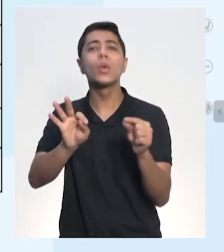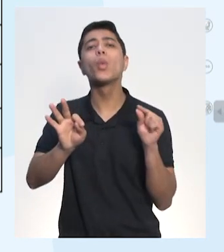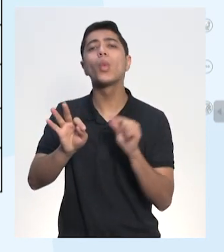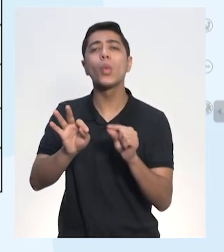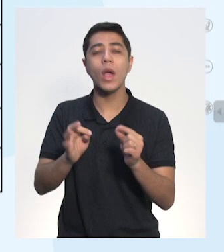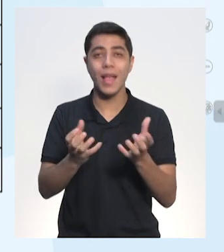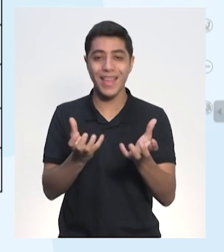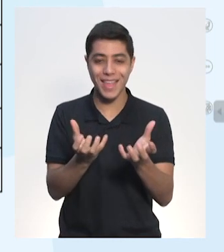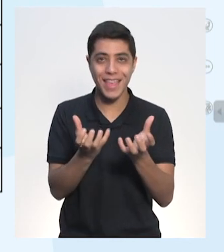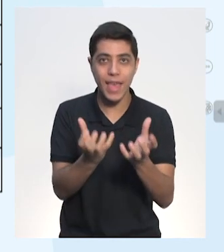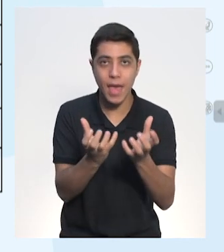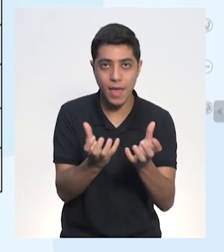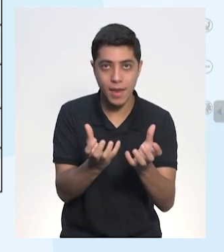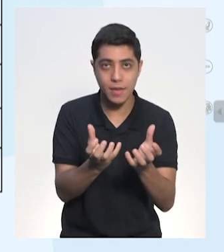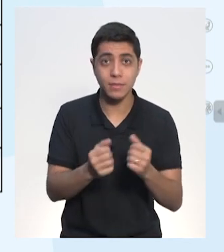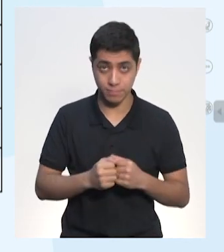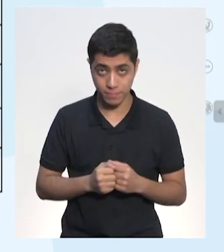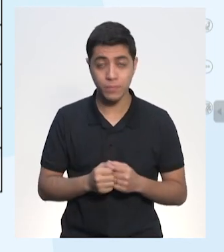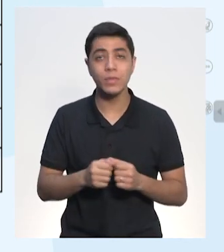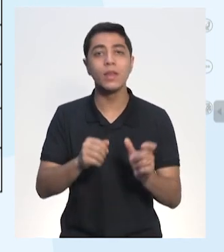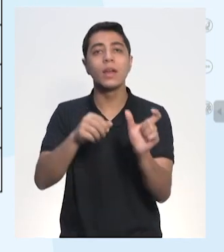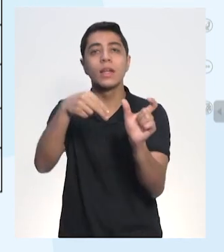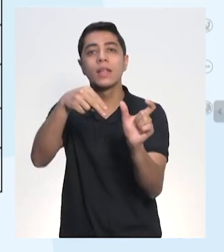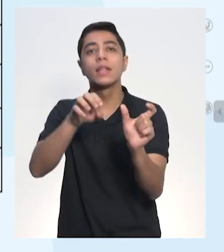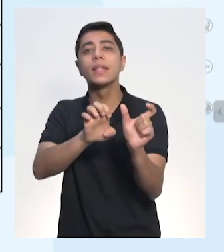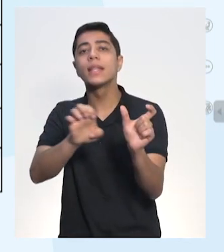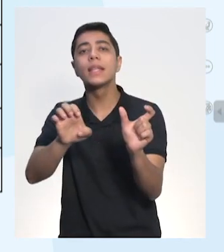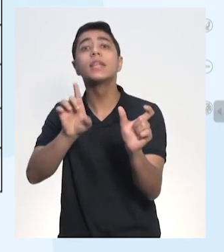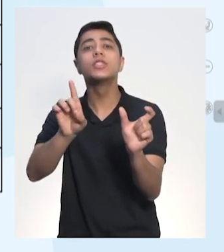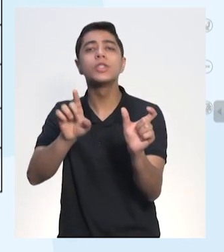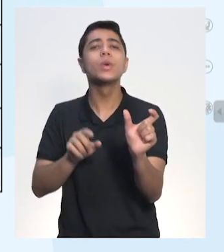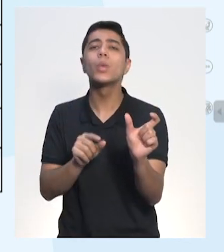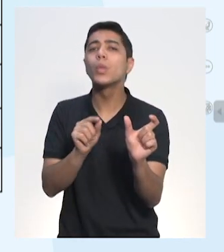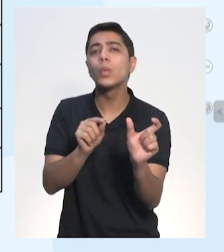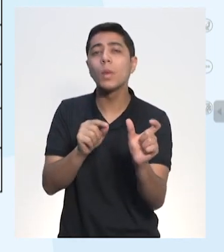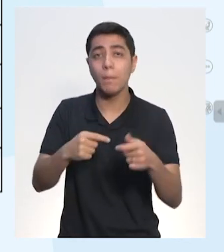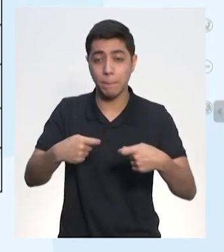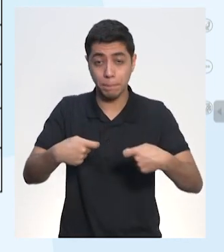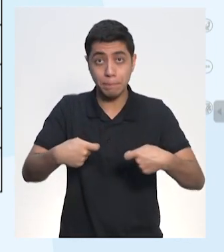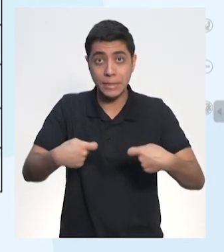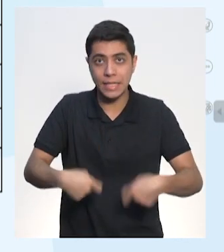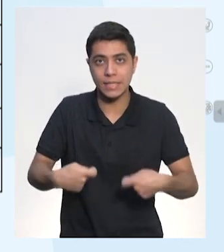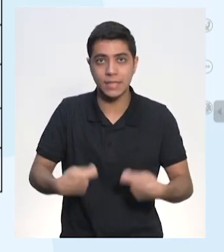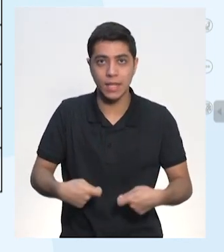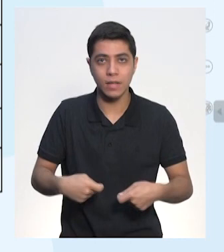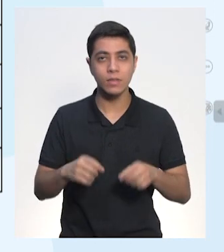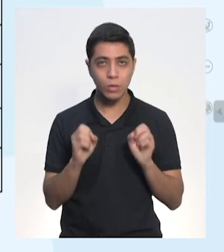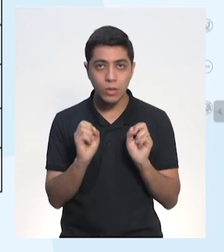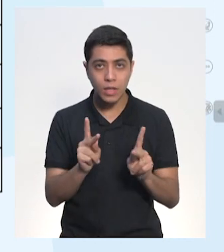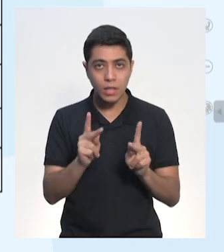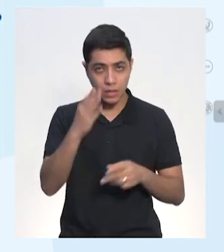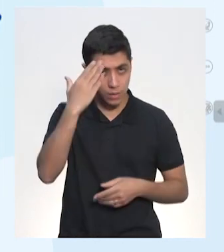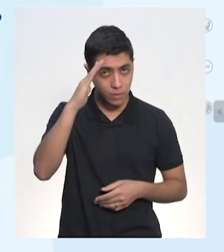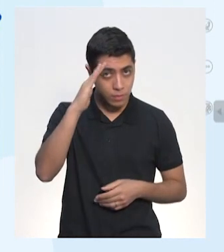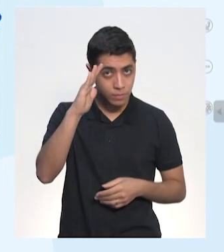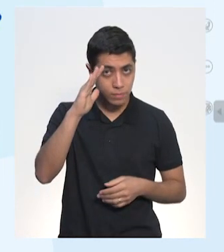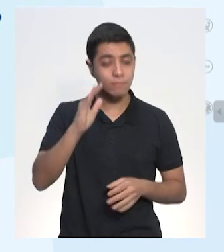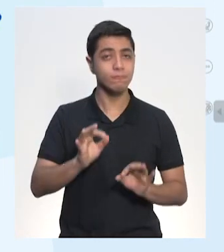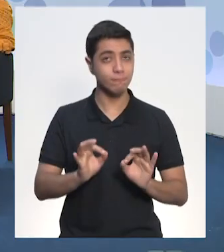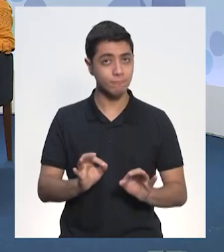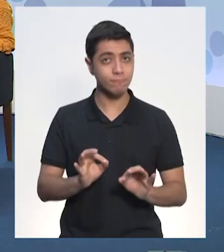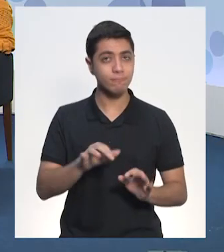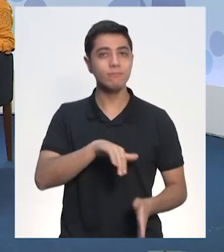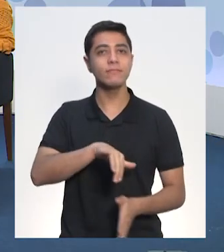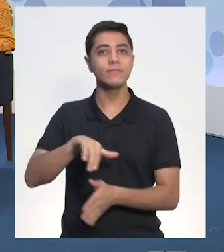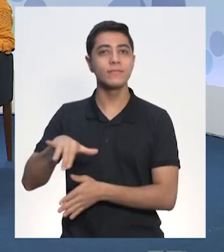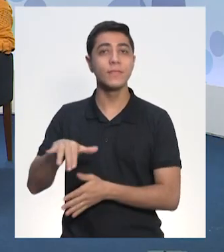want... When you need too much, you want more. Você precisa bem, é mais forte que want, certo? É isso aí. Então vamos agora